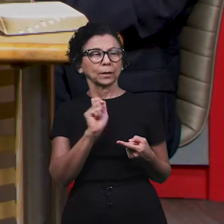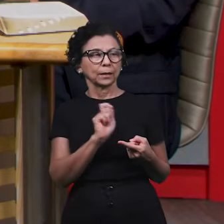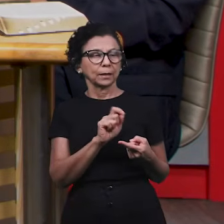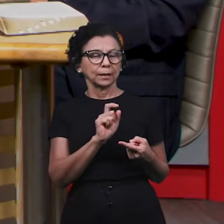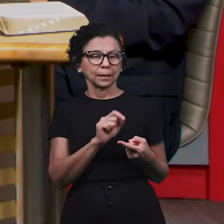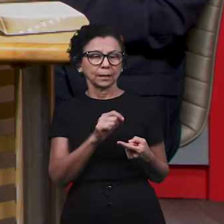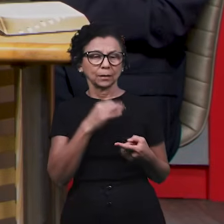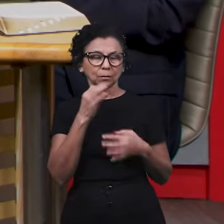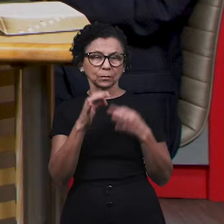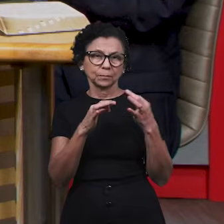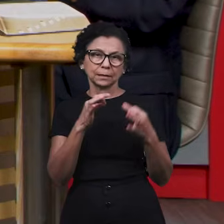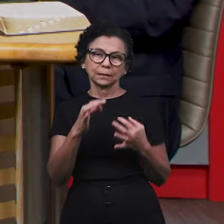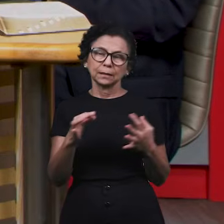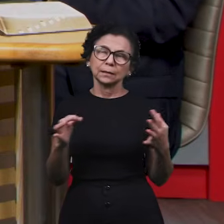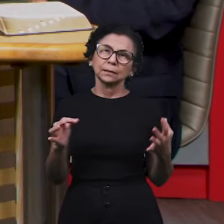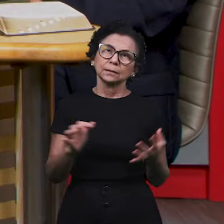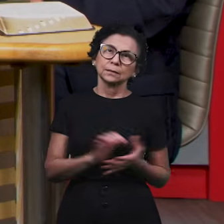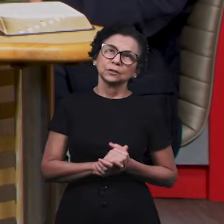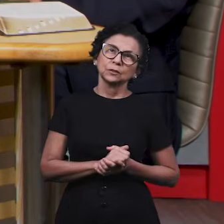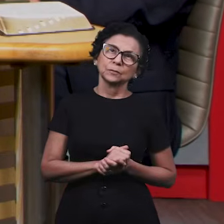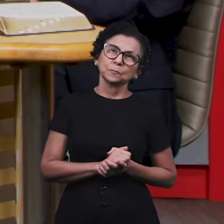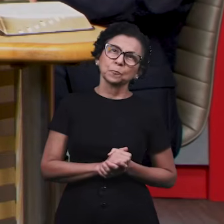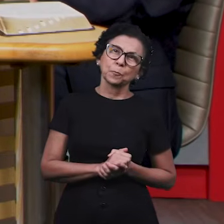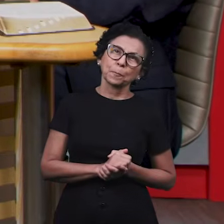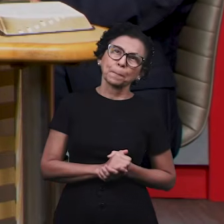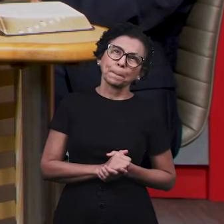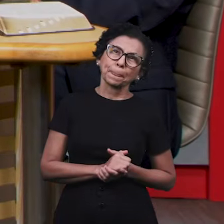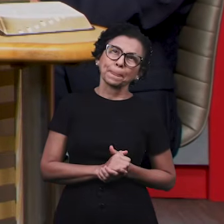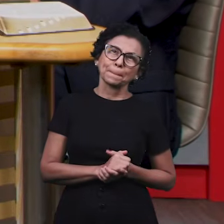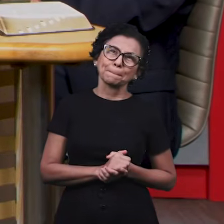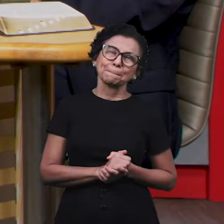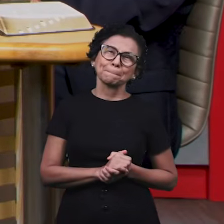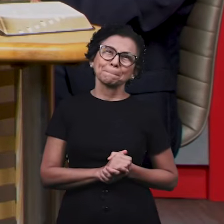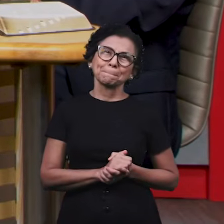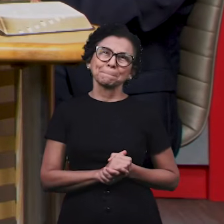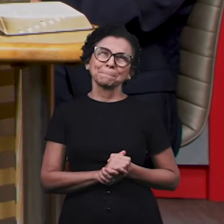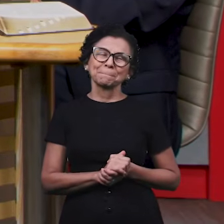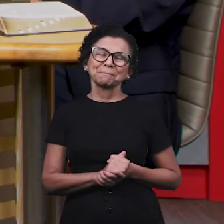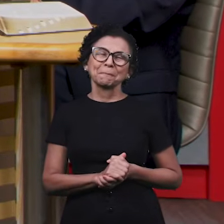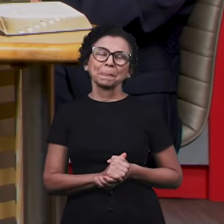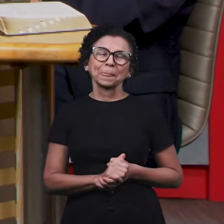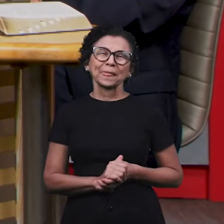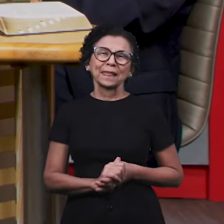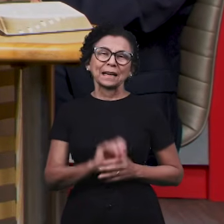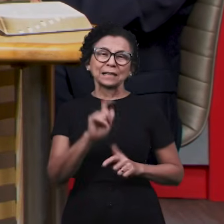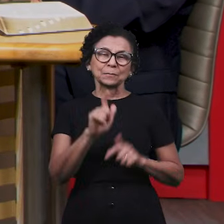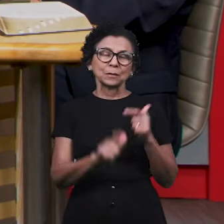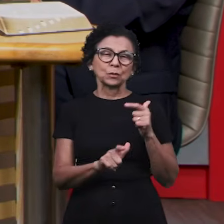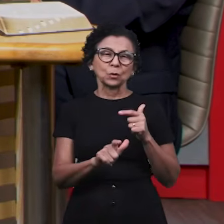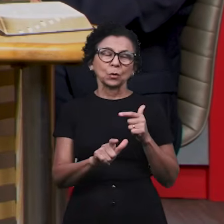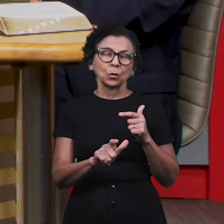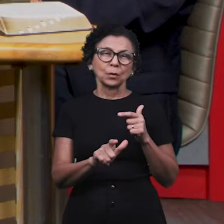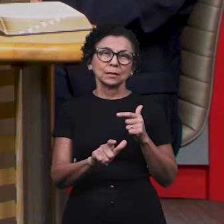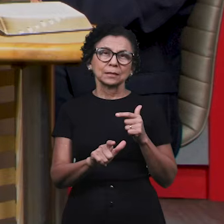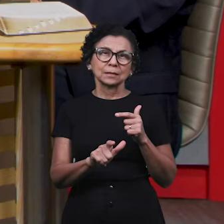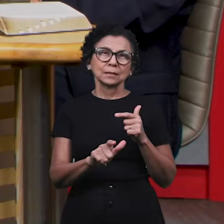de não cantar o hino da igreja. Na hora do hino da igreja está de boca fechada, entendeu? Você já viu alguma coisa assim? O que